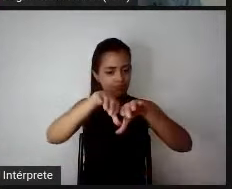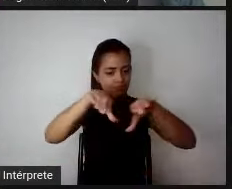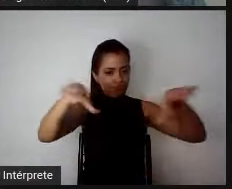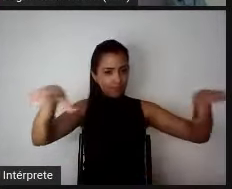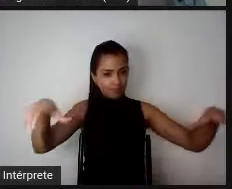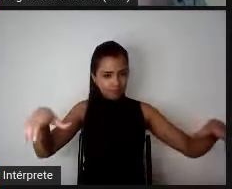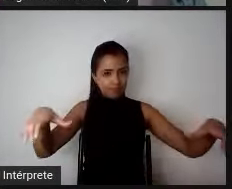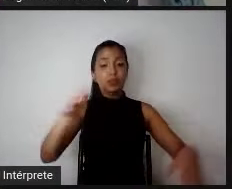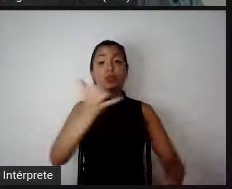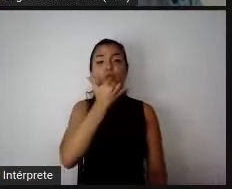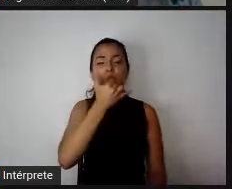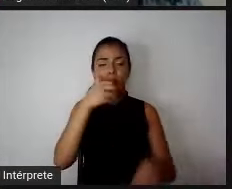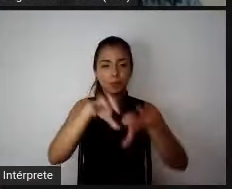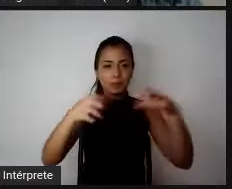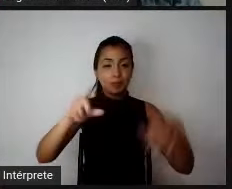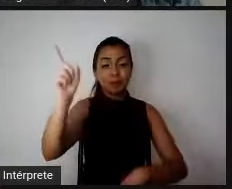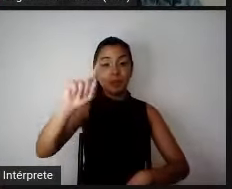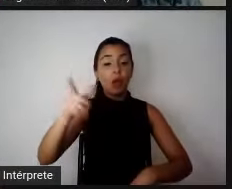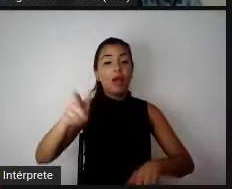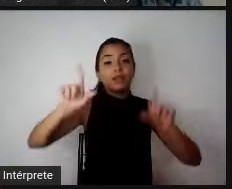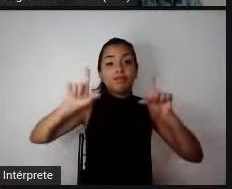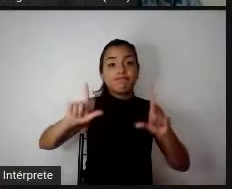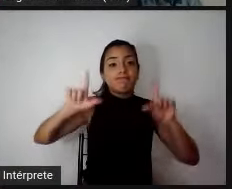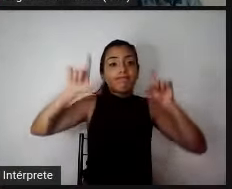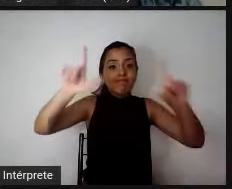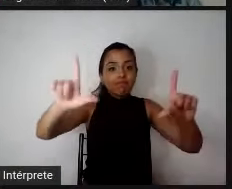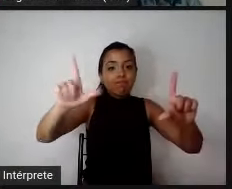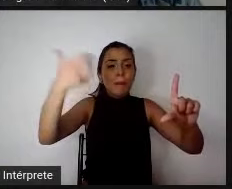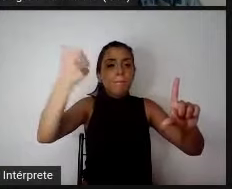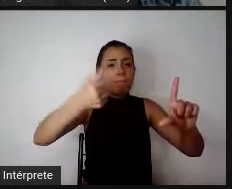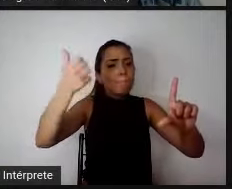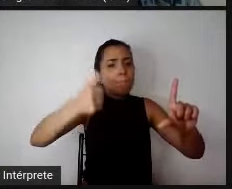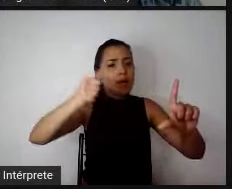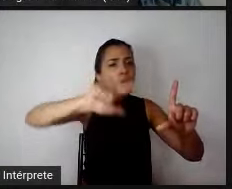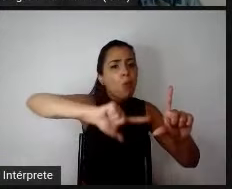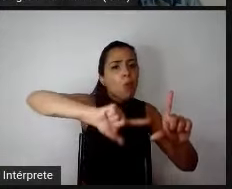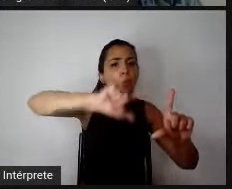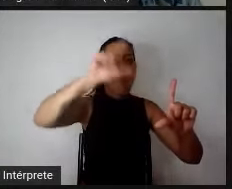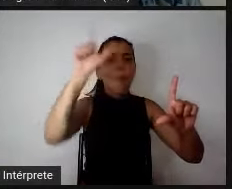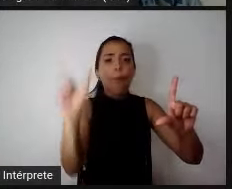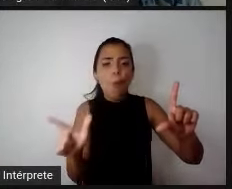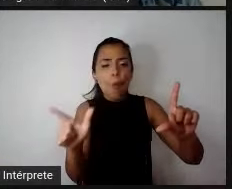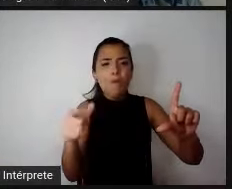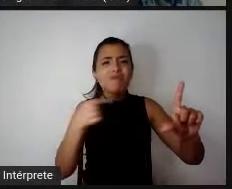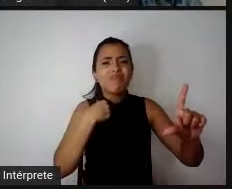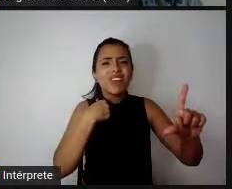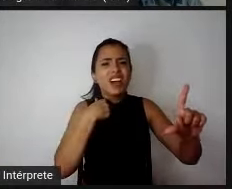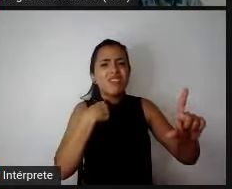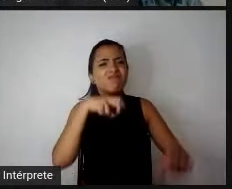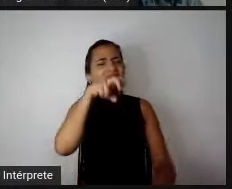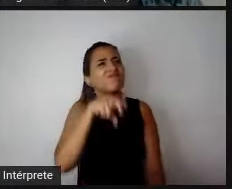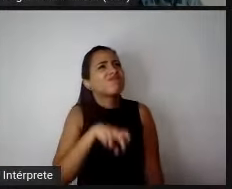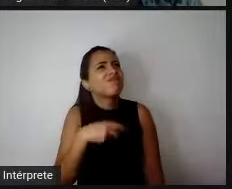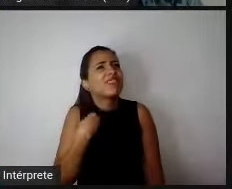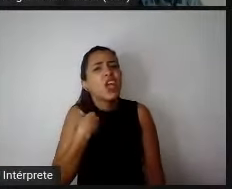falei assim, que eu vou pôr nessa tela? Eu acho que eu não tenho muita